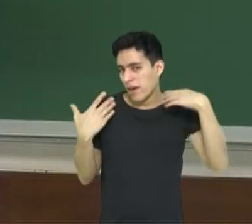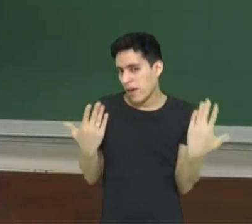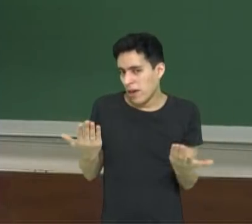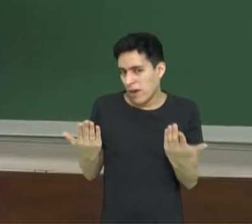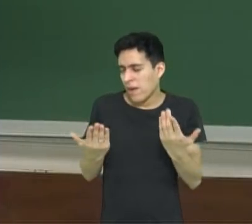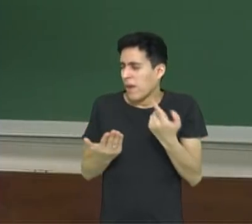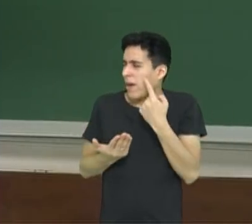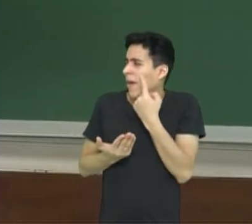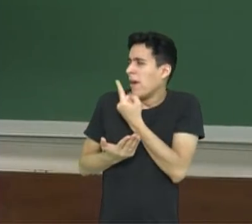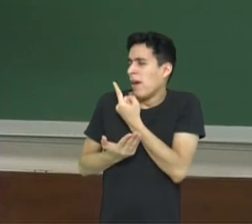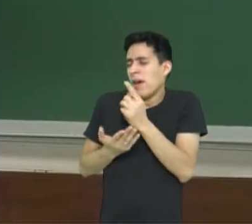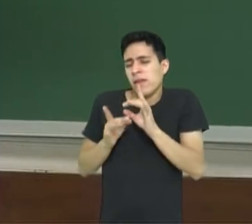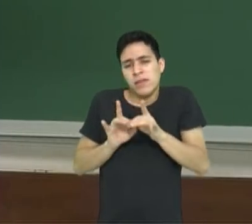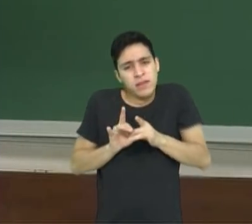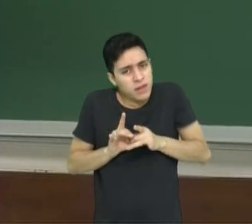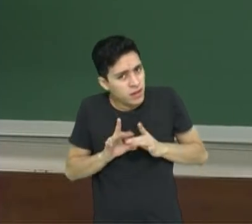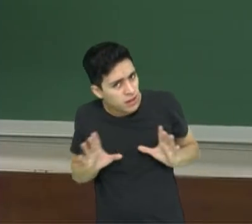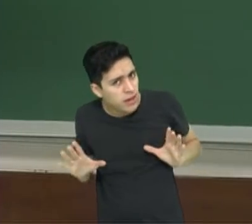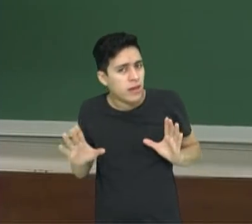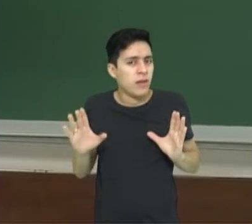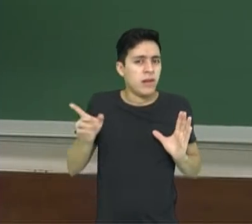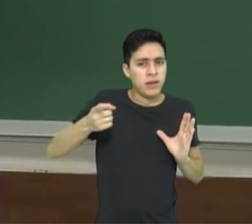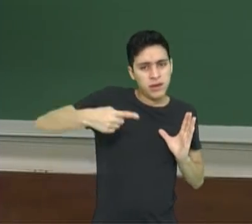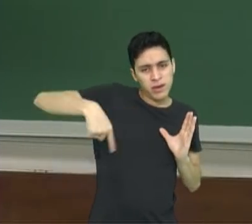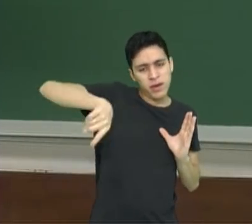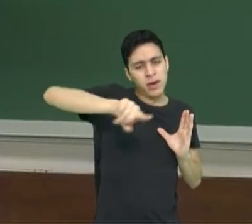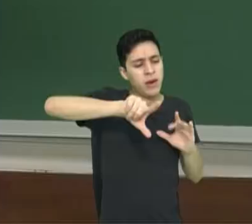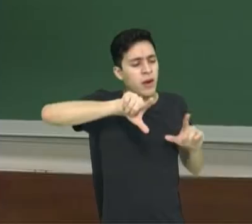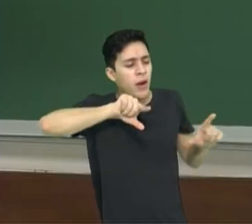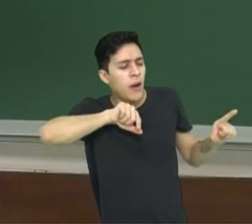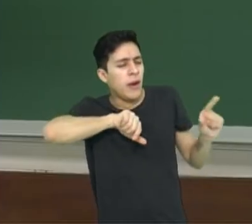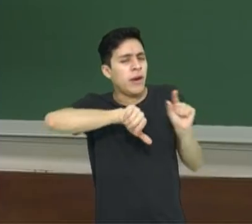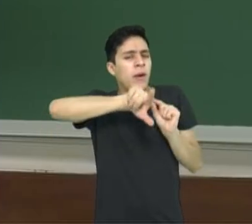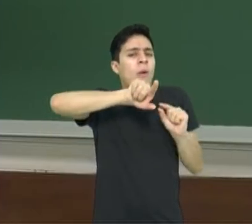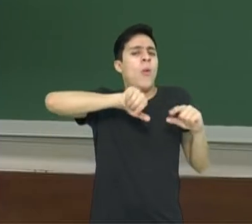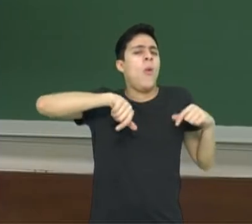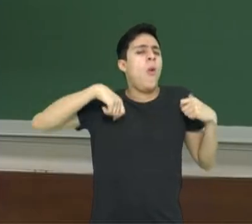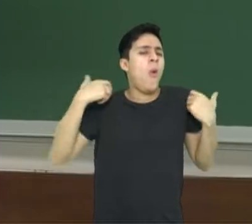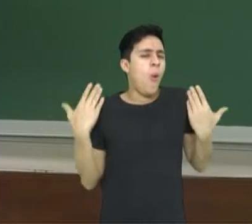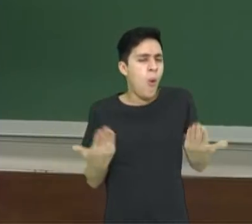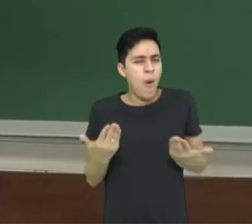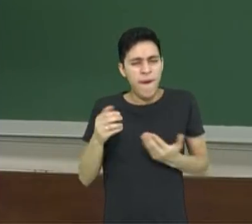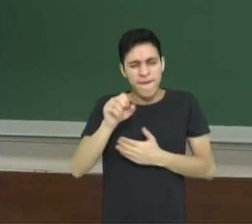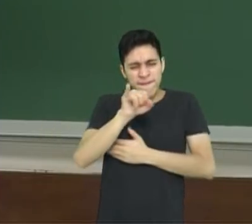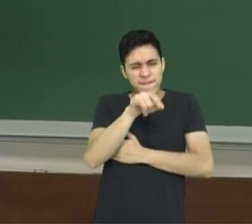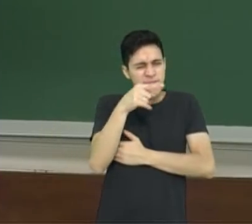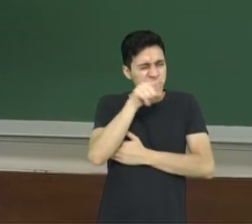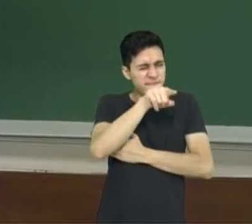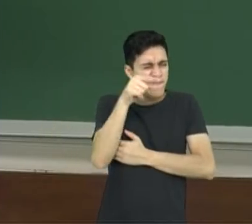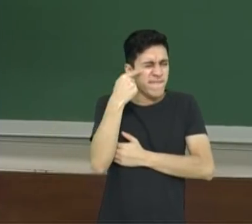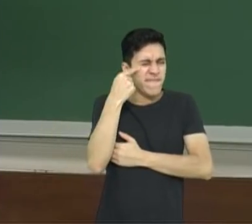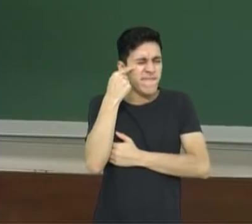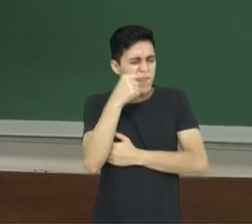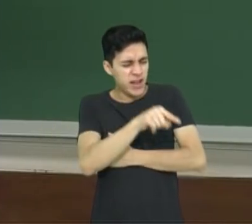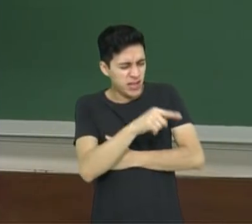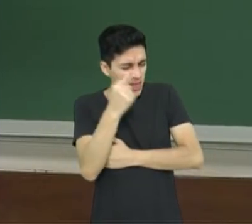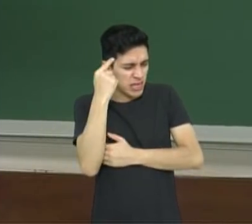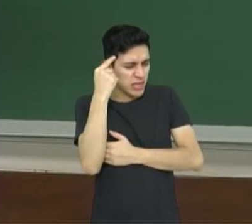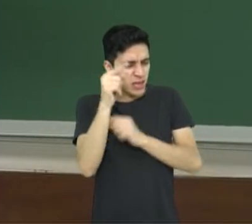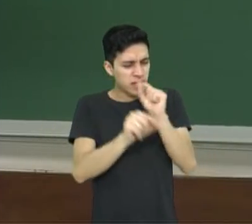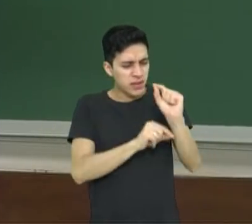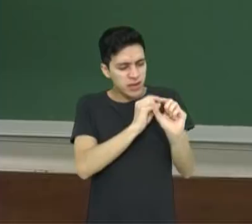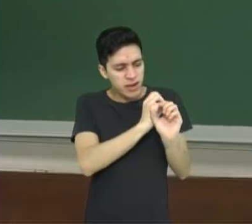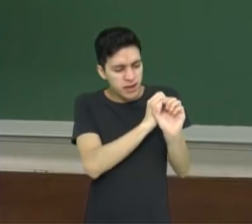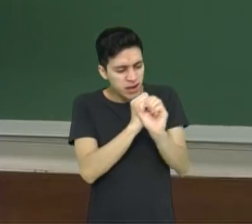Não, aqui eu dei uma certa liberdade para vocês aí, ó, para escolher. Mas se você olhar, se você pensar o